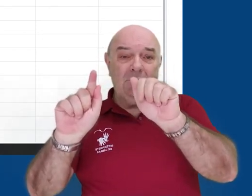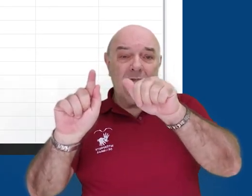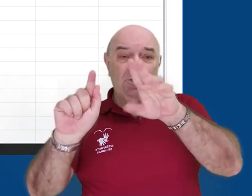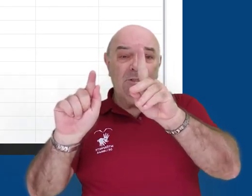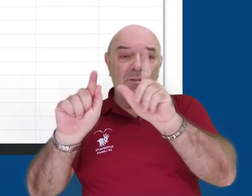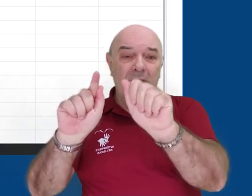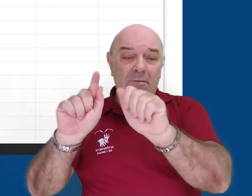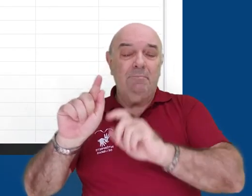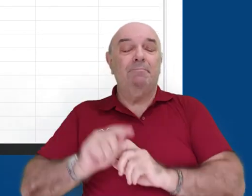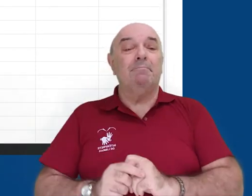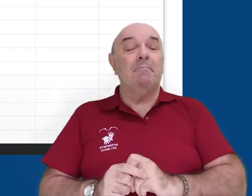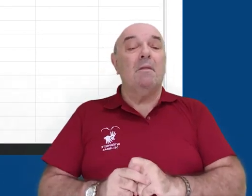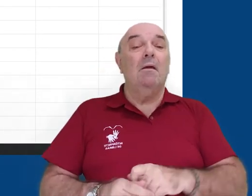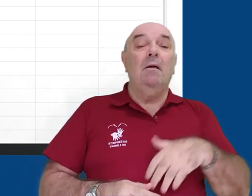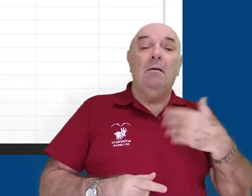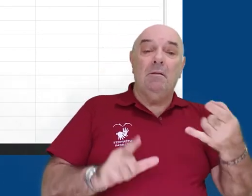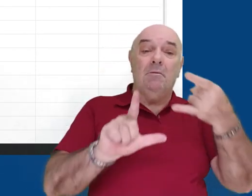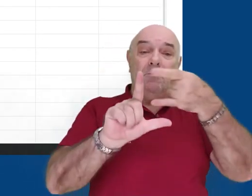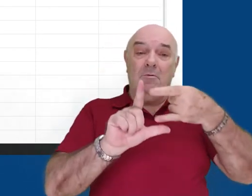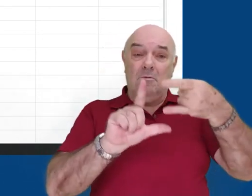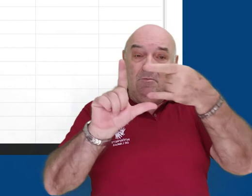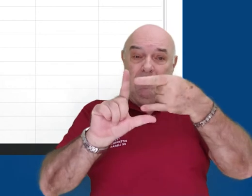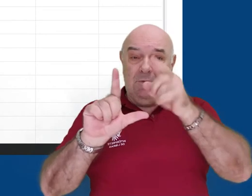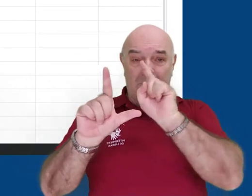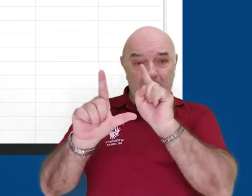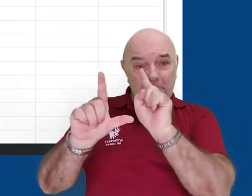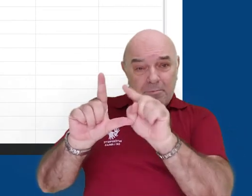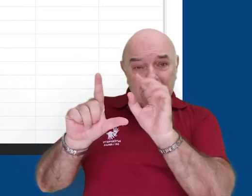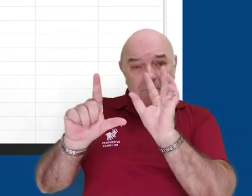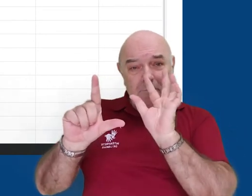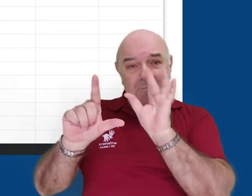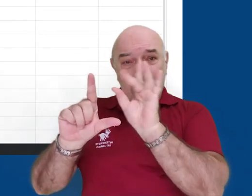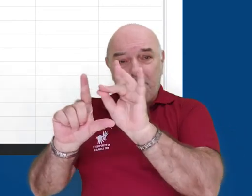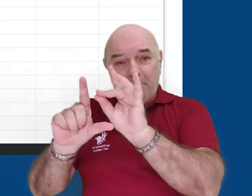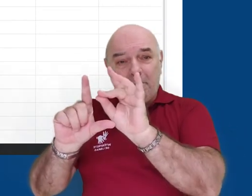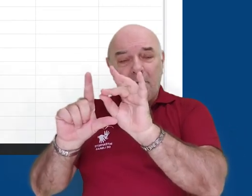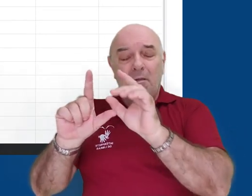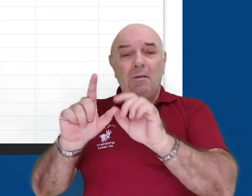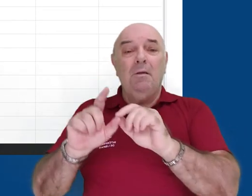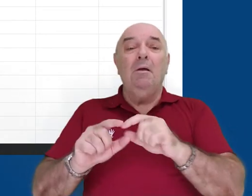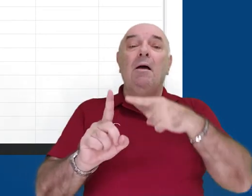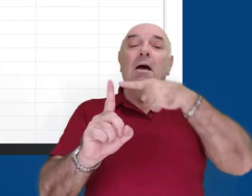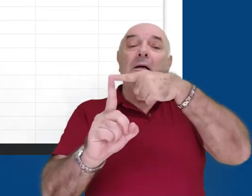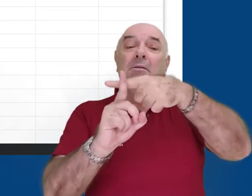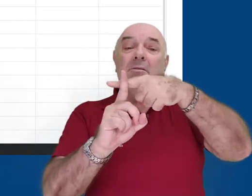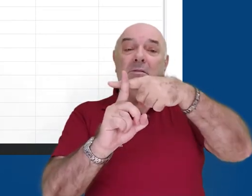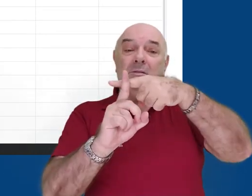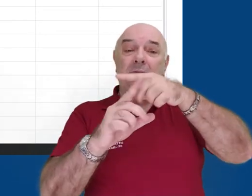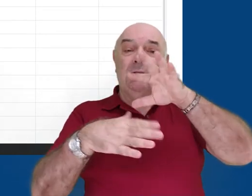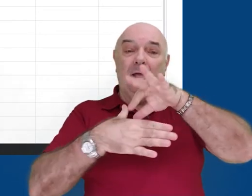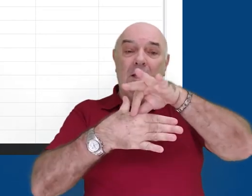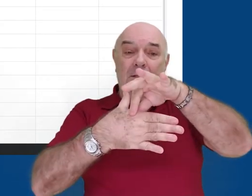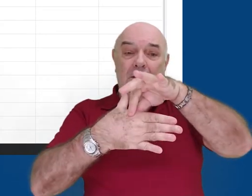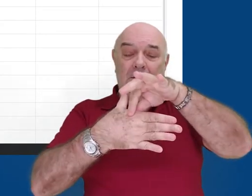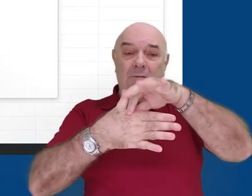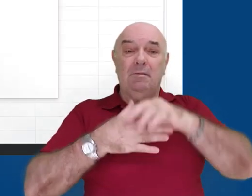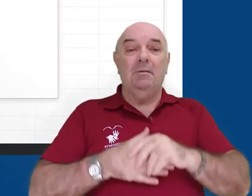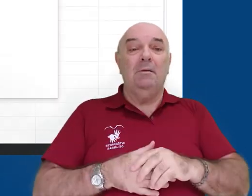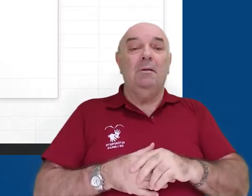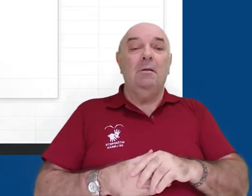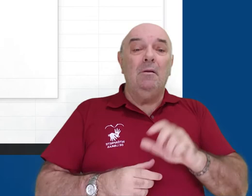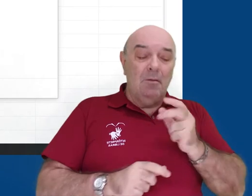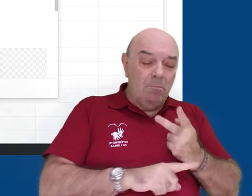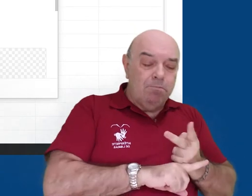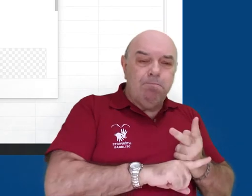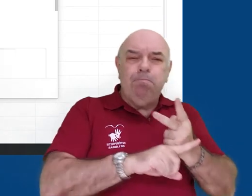Após adicionar a videoconferência do Google Meet em um evento no Google Agenda, selecionamos Adicionar